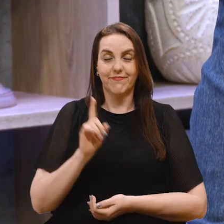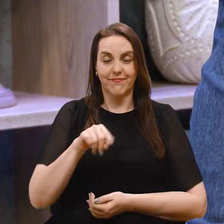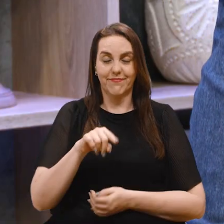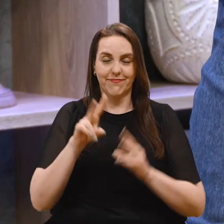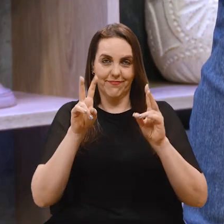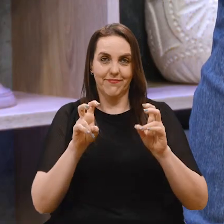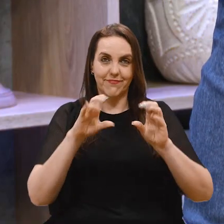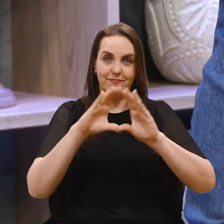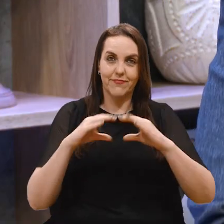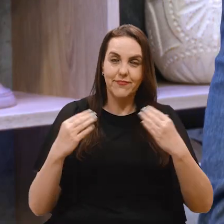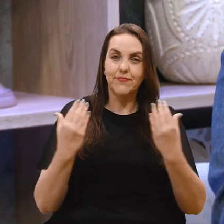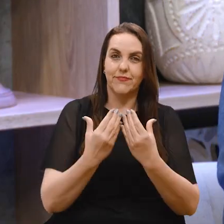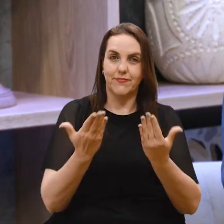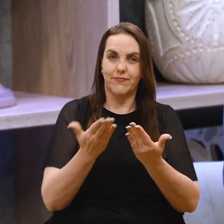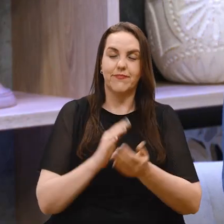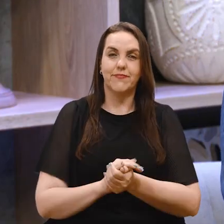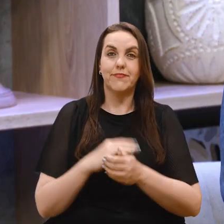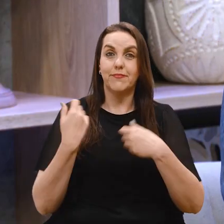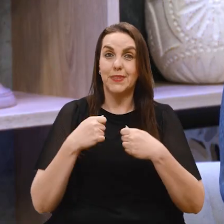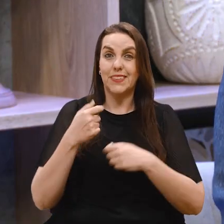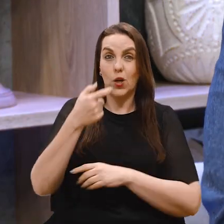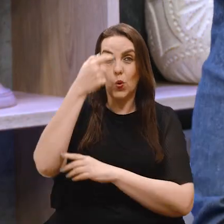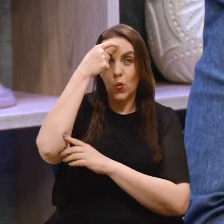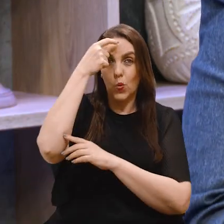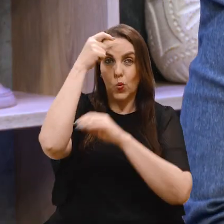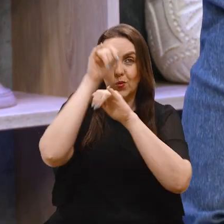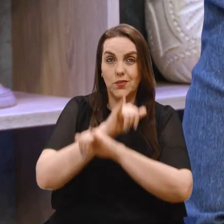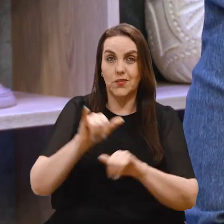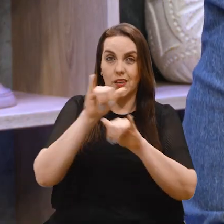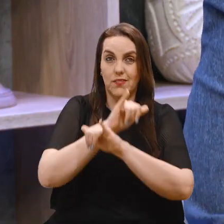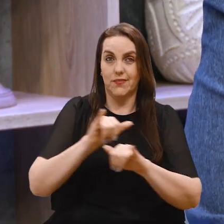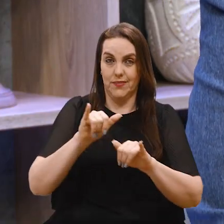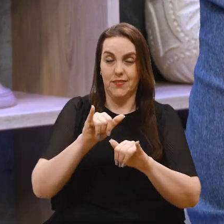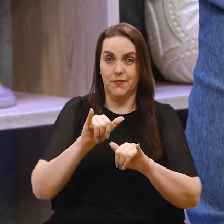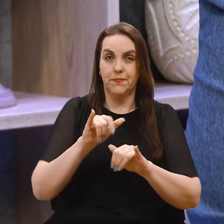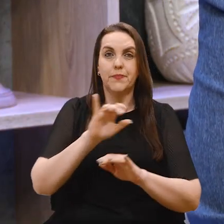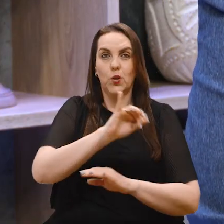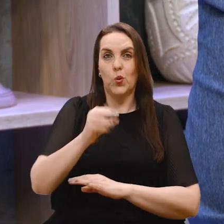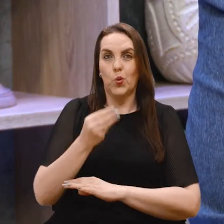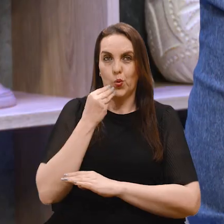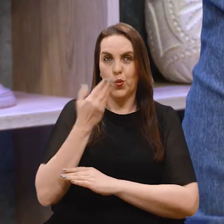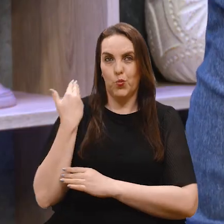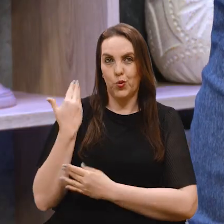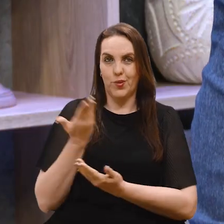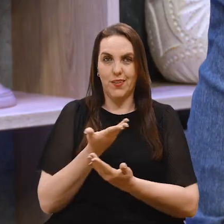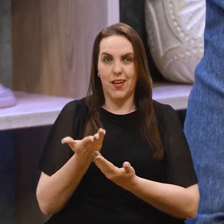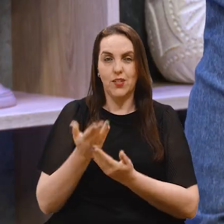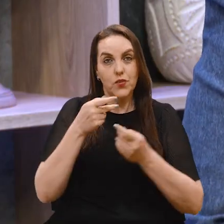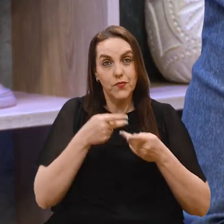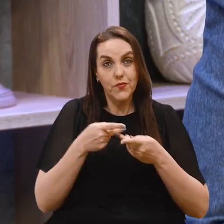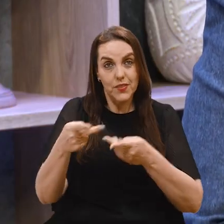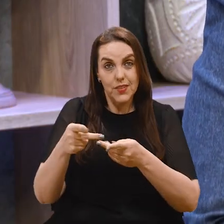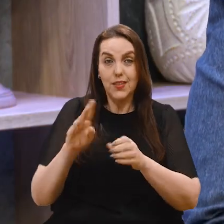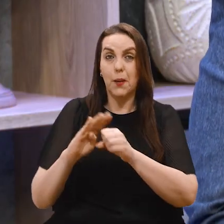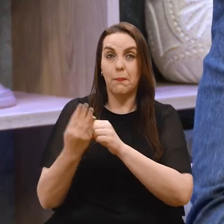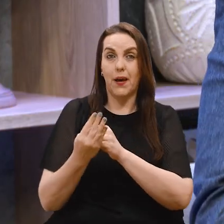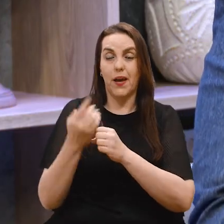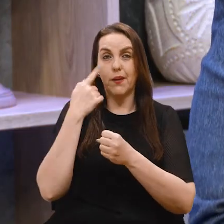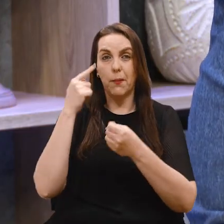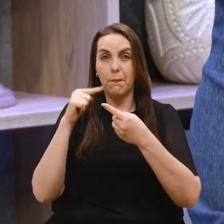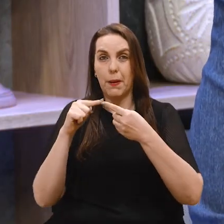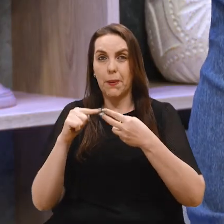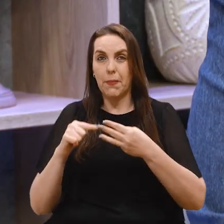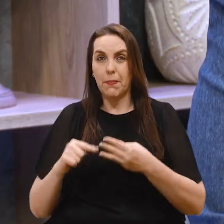comunidade, né? Que deve ser conscientizada, né? Porque a gente teve a oportunidade de visitar o bairro, conferir algumas demandas,